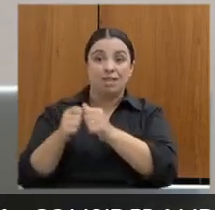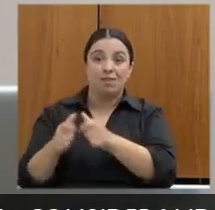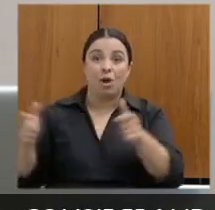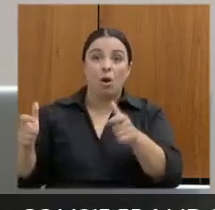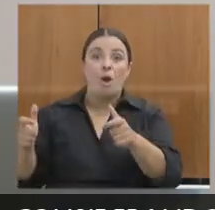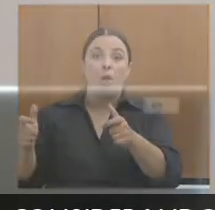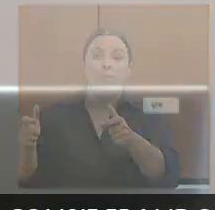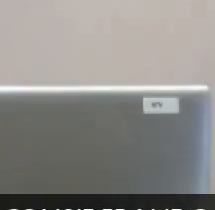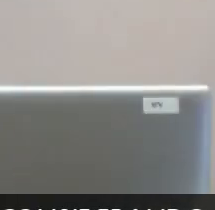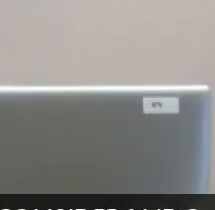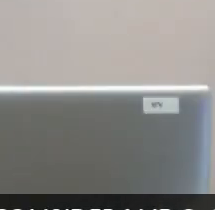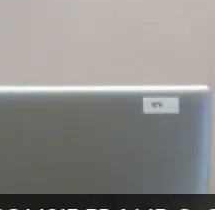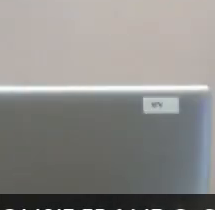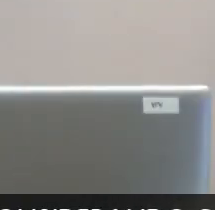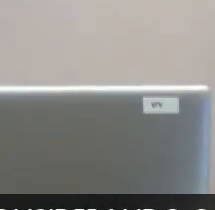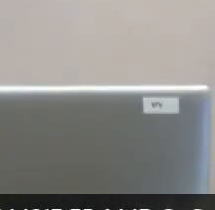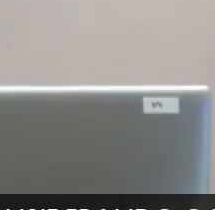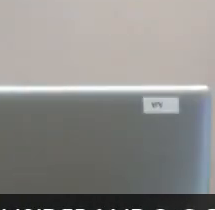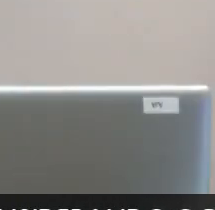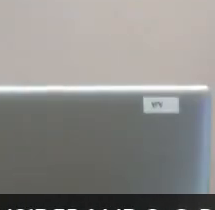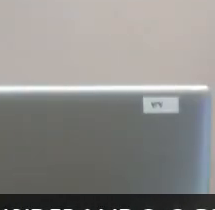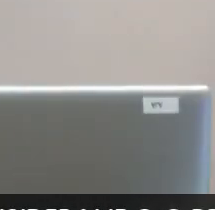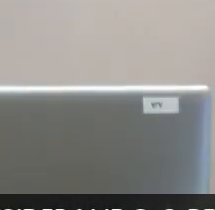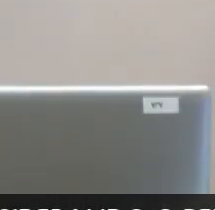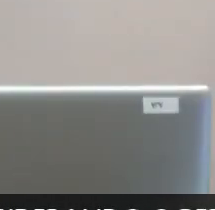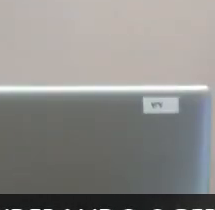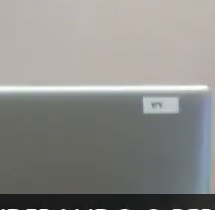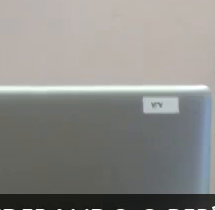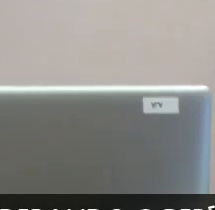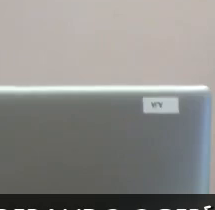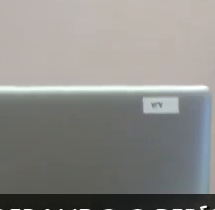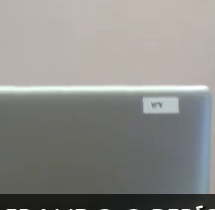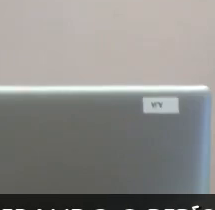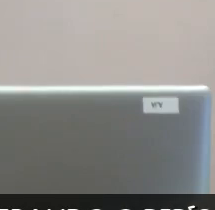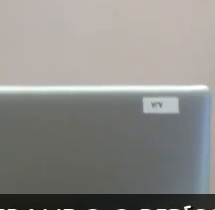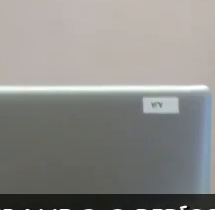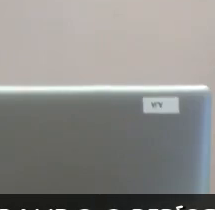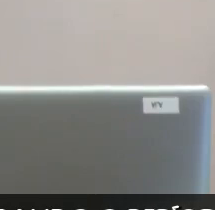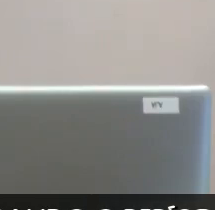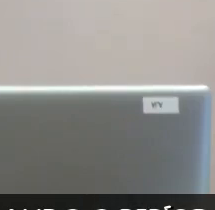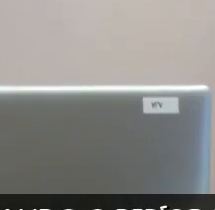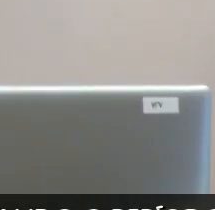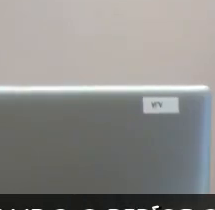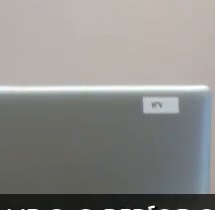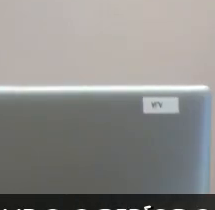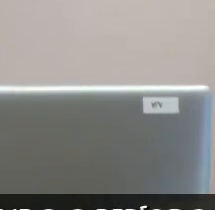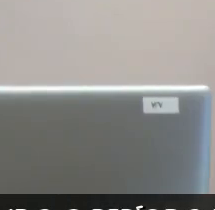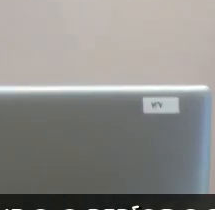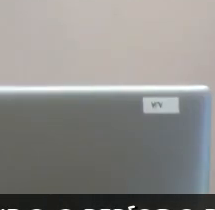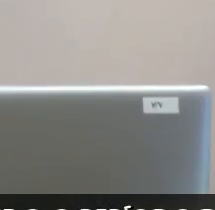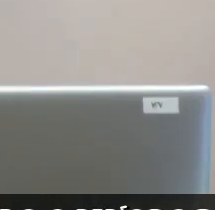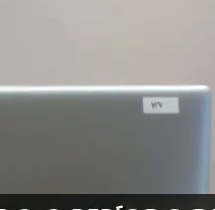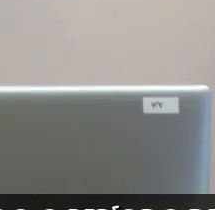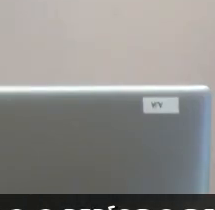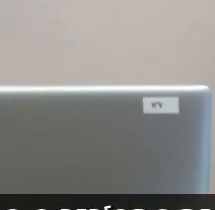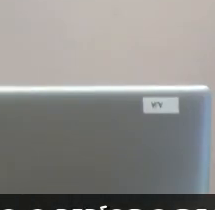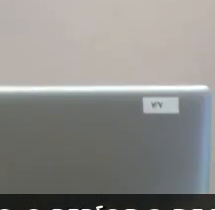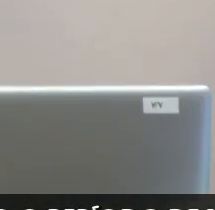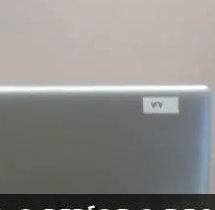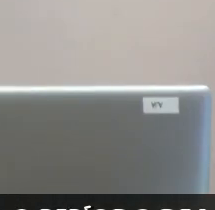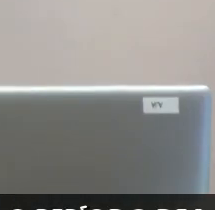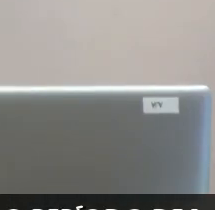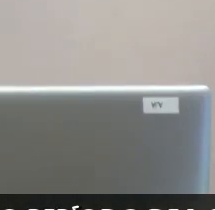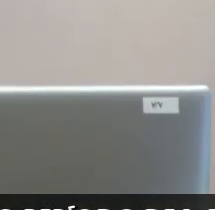ao passo que nós tivemos ampliação do número de infrações de preocupa eu quero muito que o bombeiro não seja